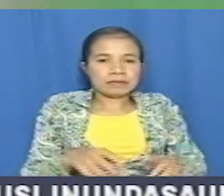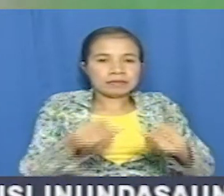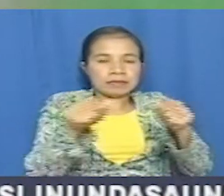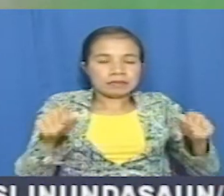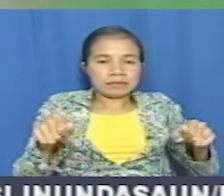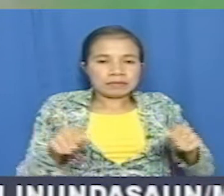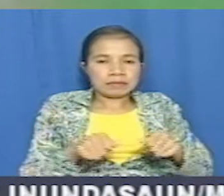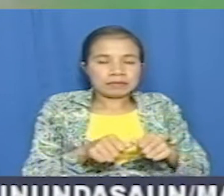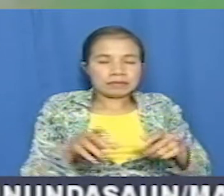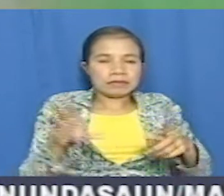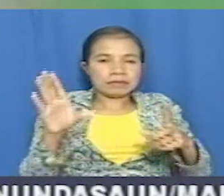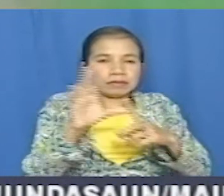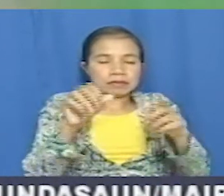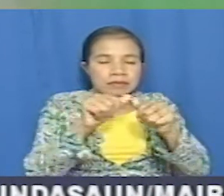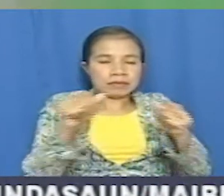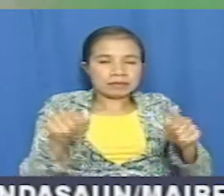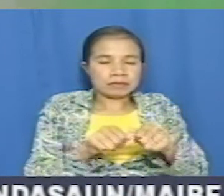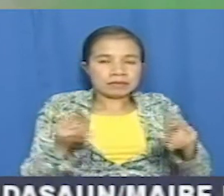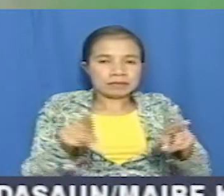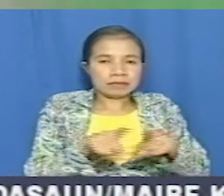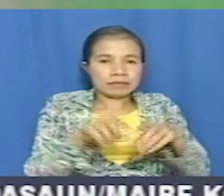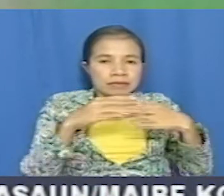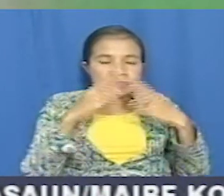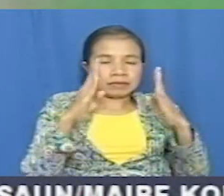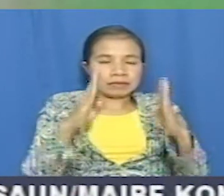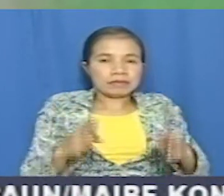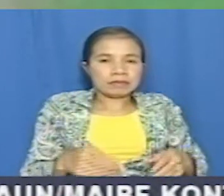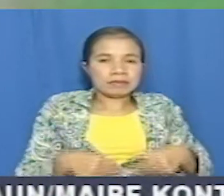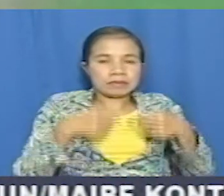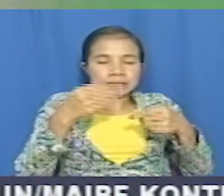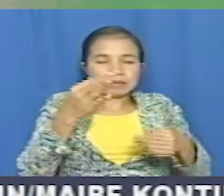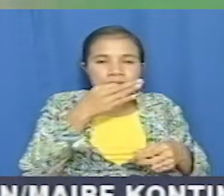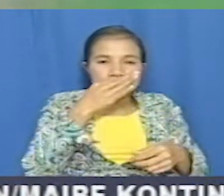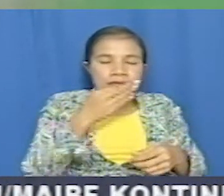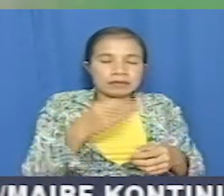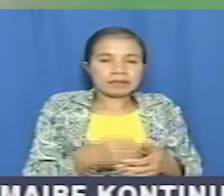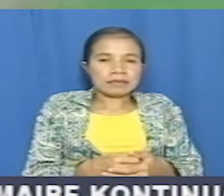ne chefe aldeia nu dora tur dari, agradece. Pota aihamba nia